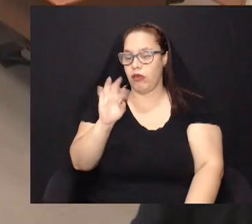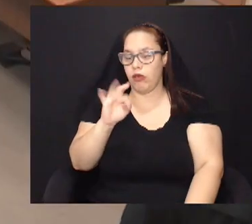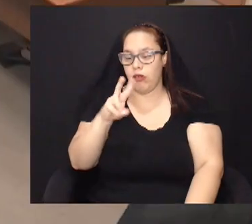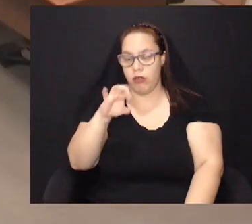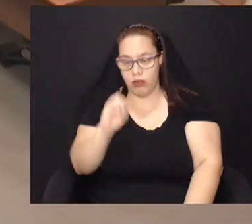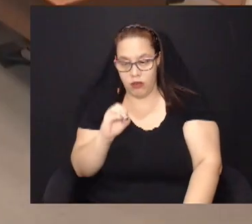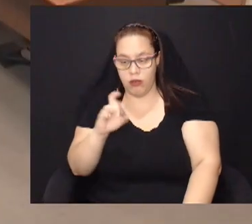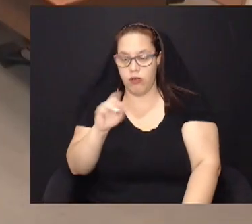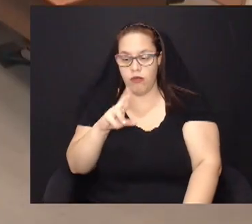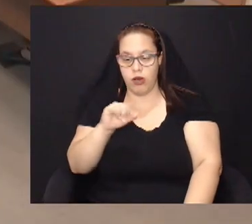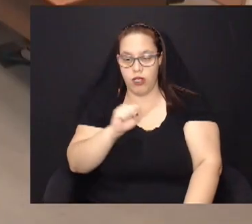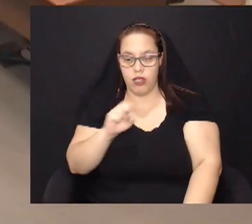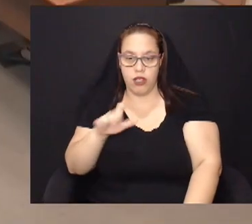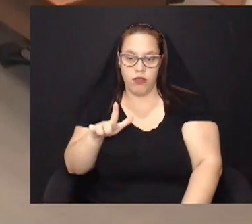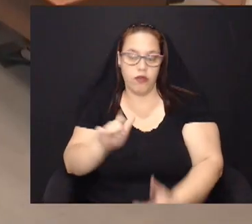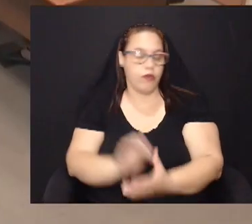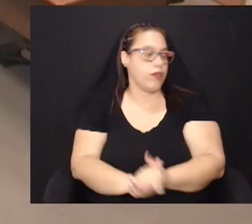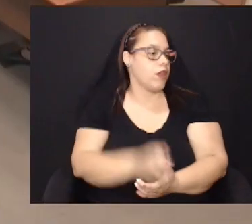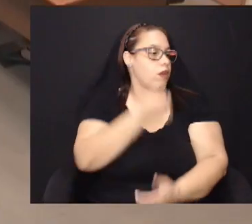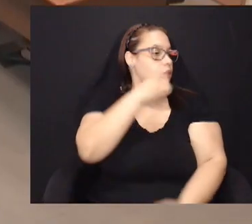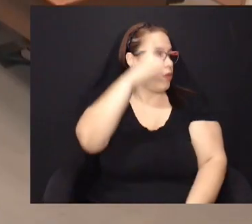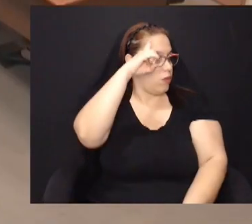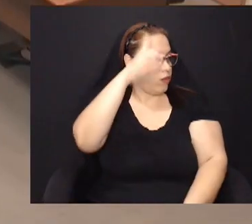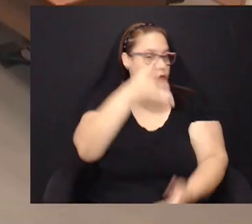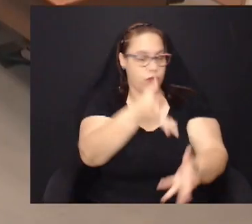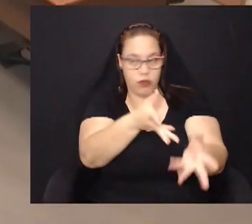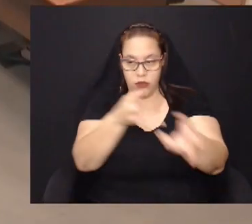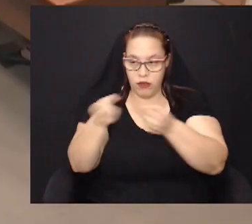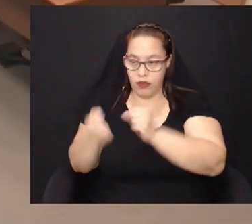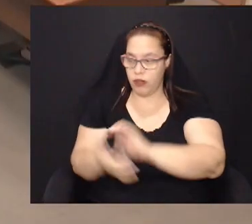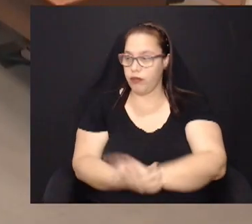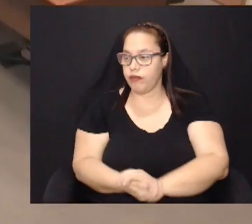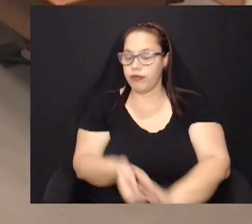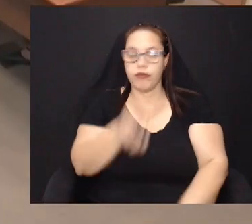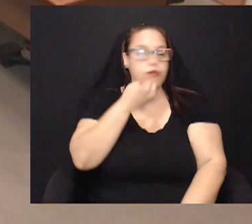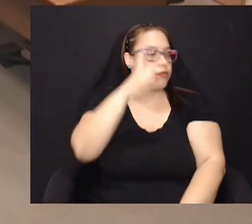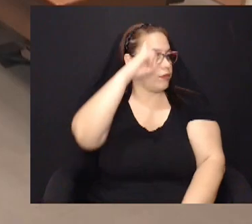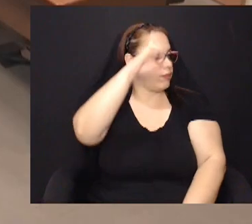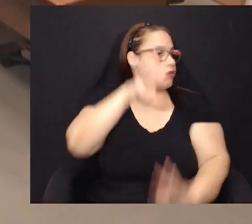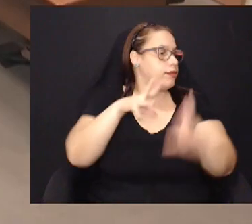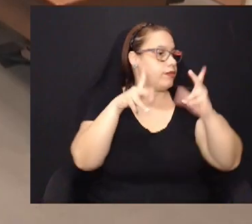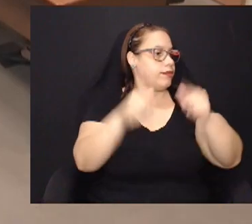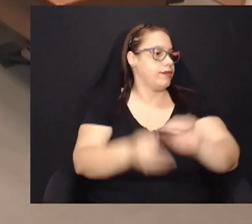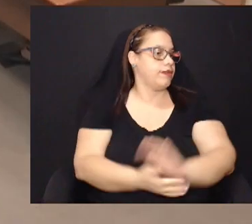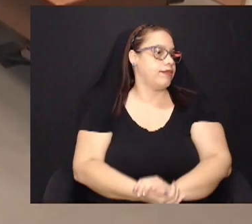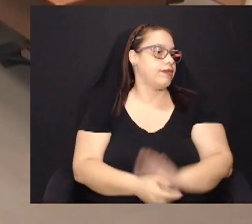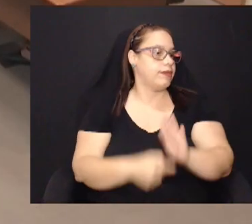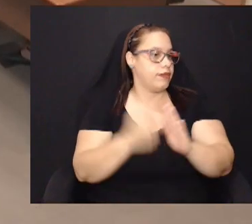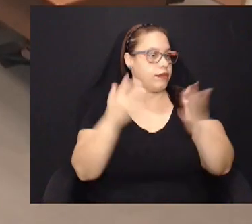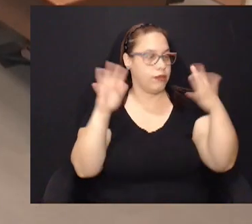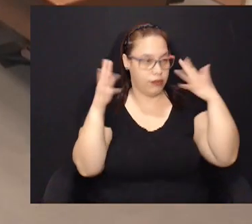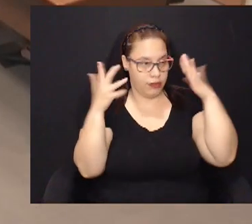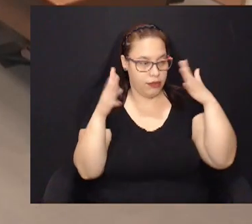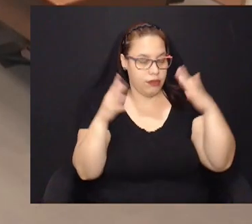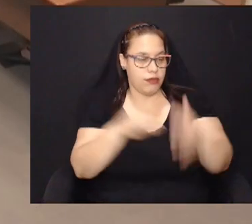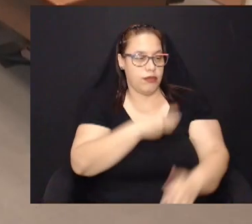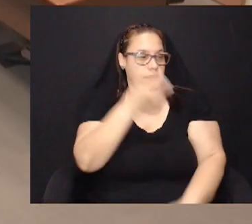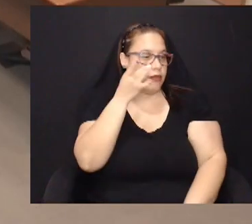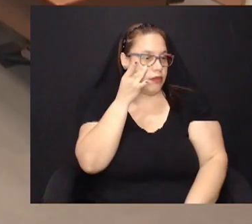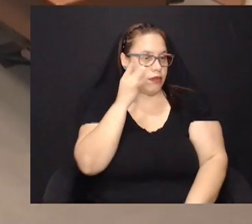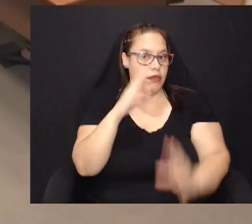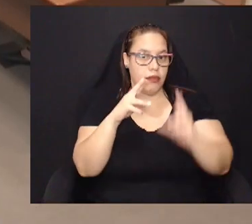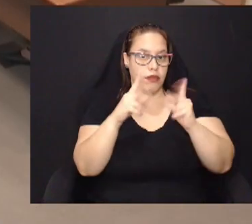Brasel. Bom dia, doutor, seja bem-vindo. Bom dia a todos. Primeiro, parabenizar a presença aí de todo mundo de